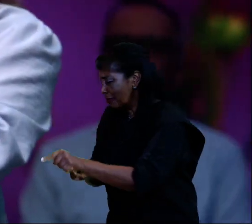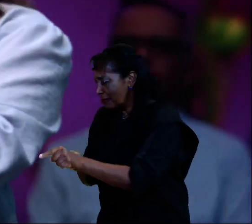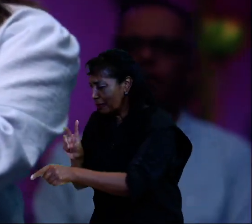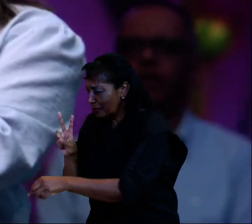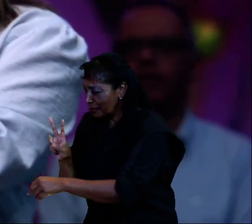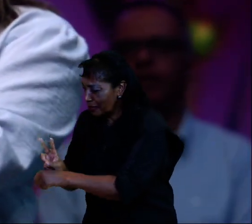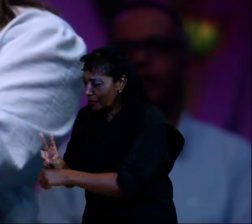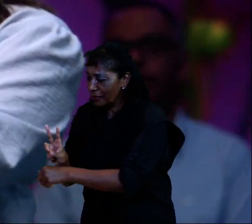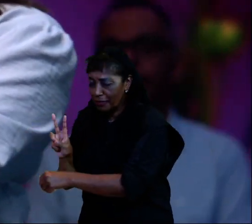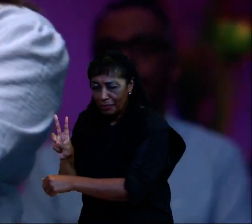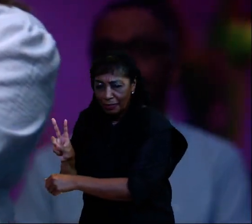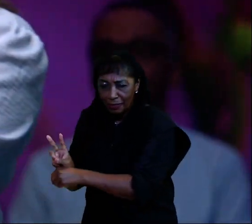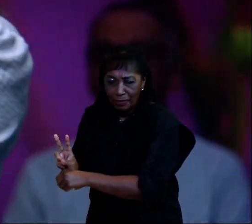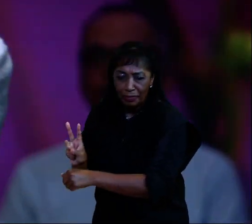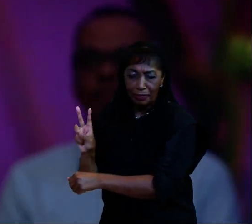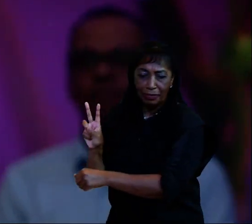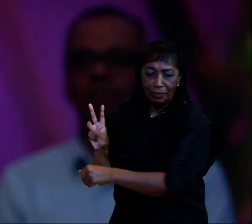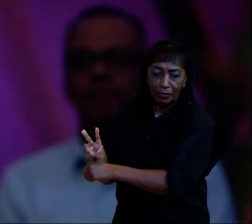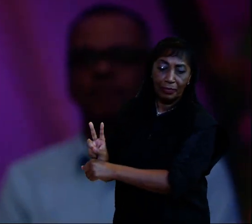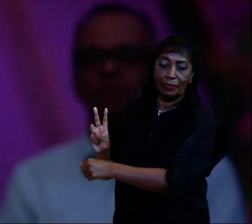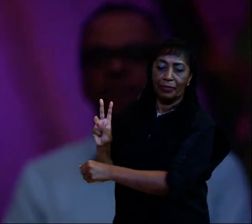Cuidei de você